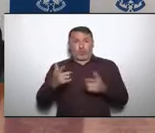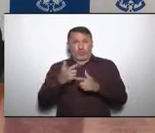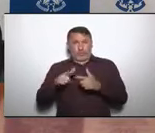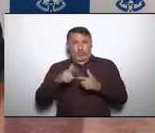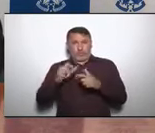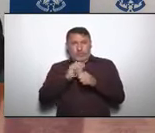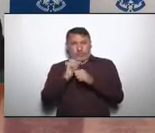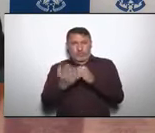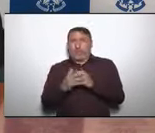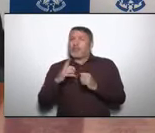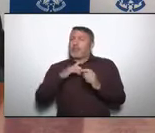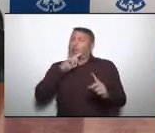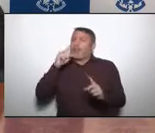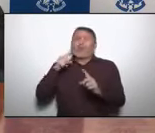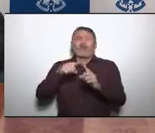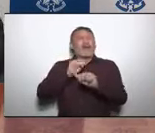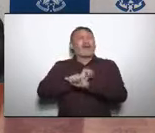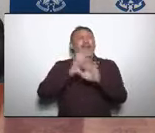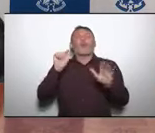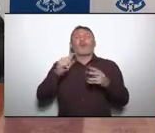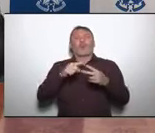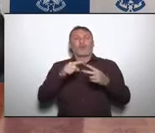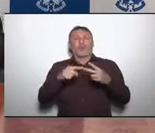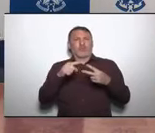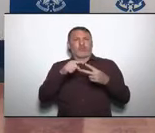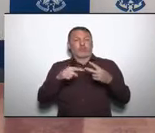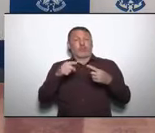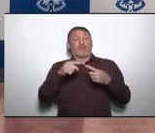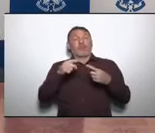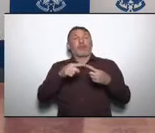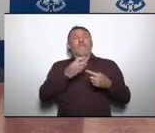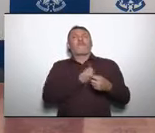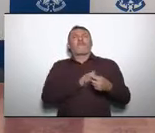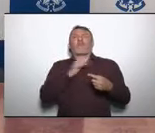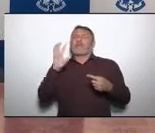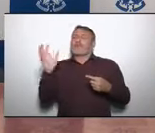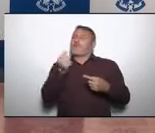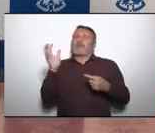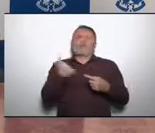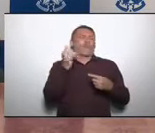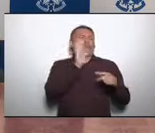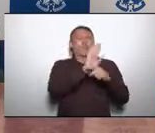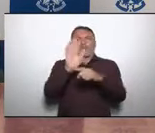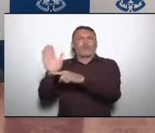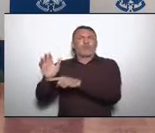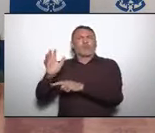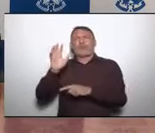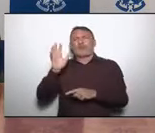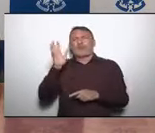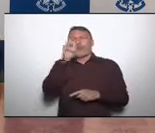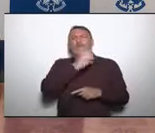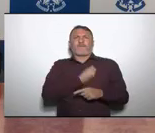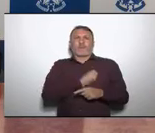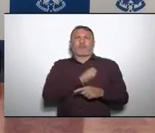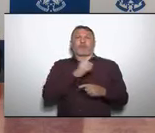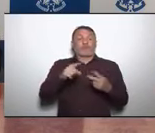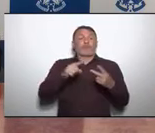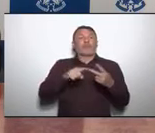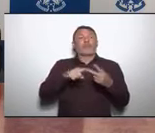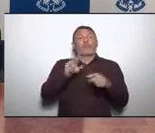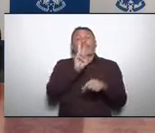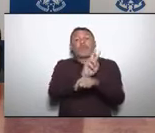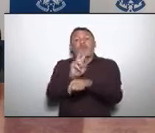claros, né? O primeiro objetivo é salvar vidas. O segundo objetivo é proteger aquelas pessoas mais vulneráveis, as pessoas que